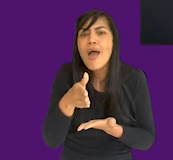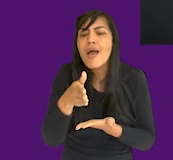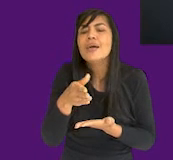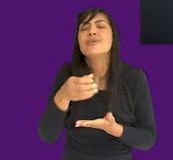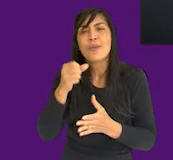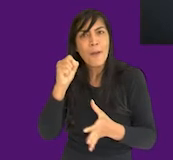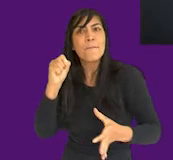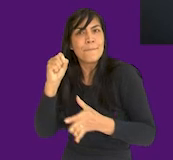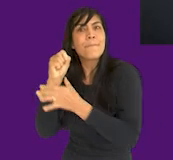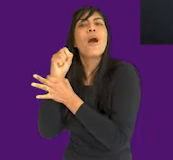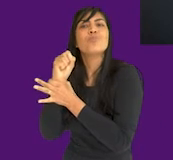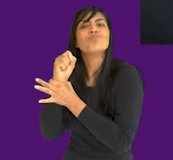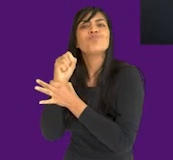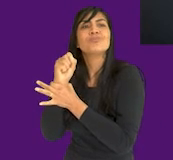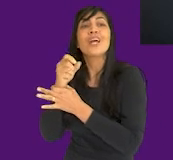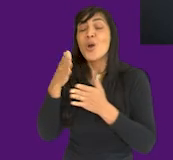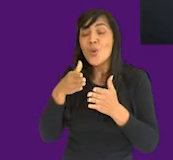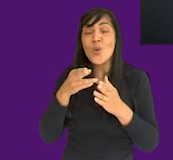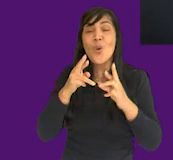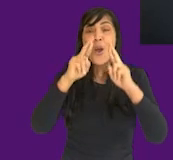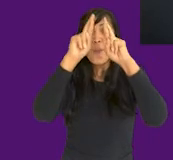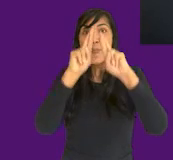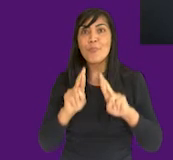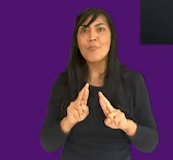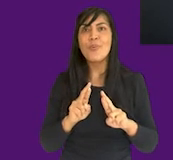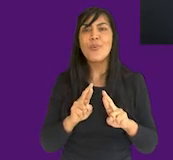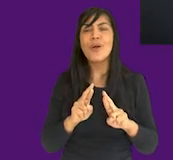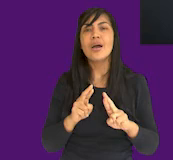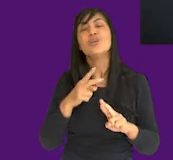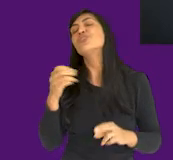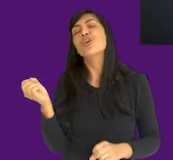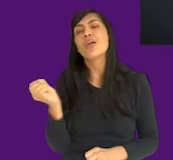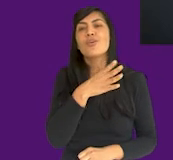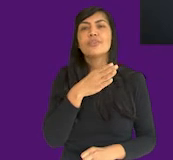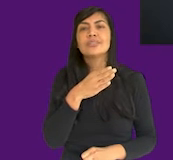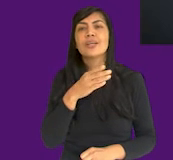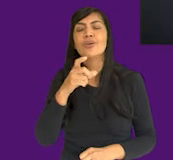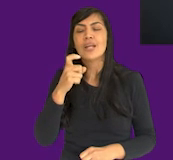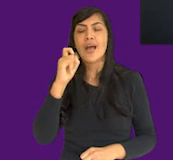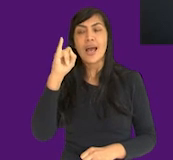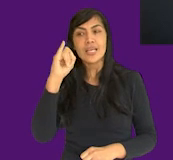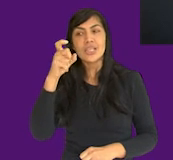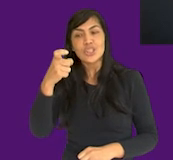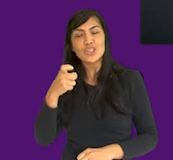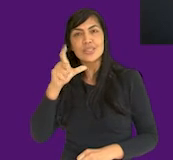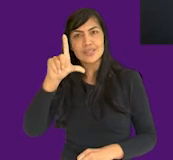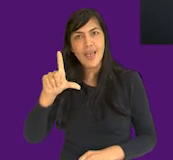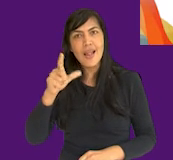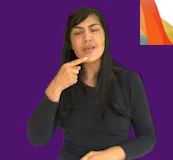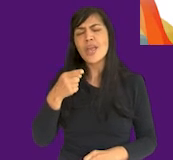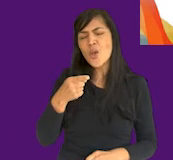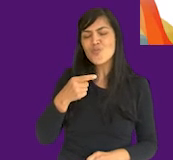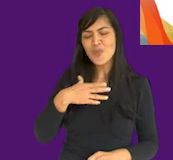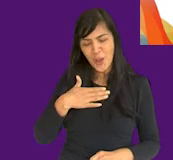adiante com c bom então é isso que nós chamamos dessas Olímpiadas de inovação da Michele